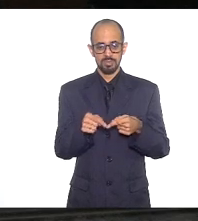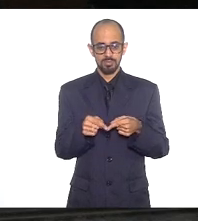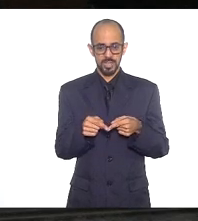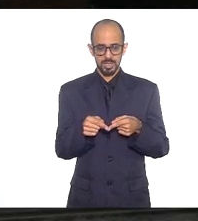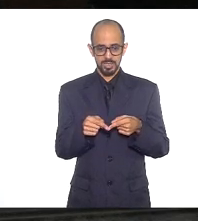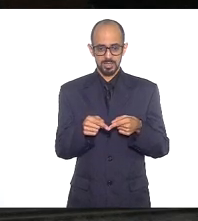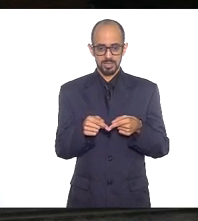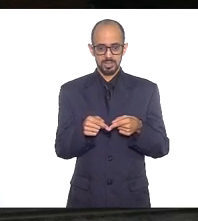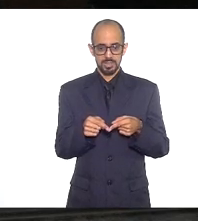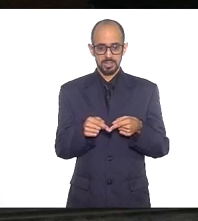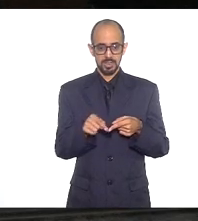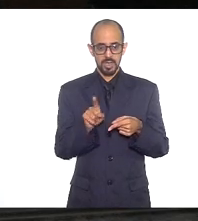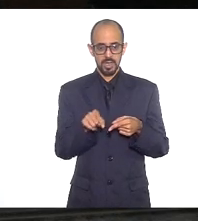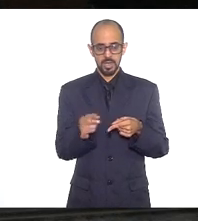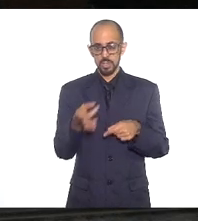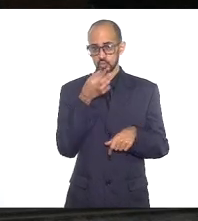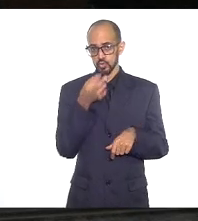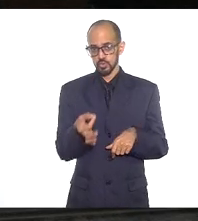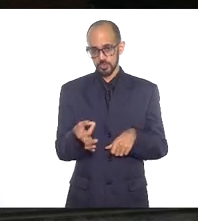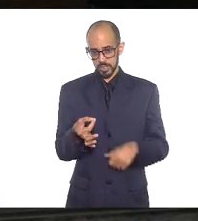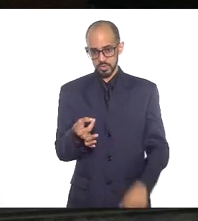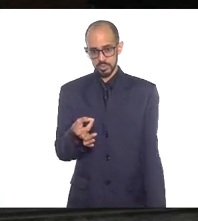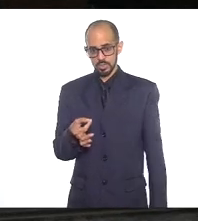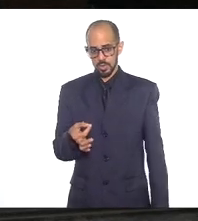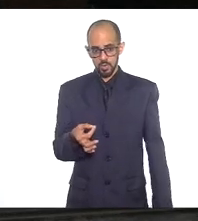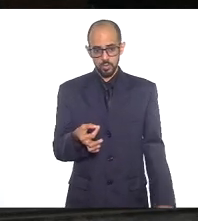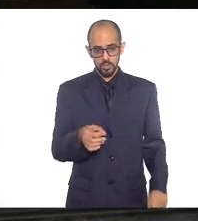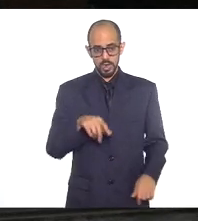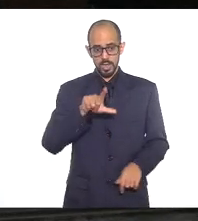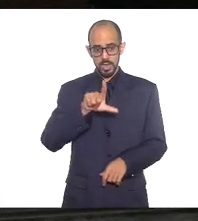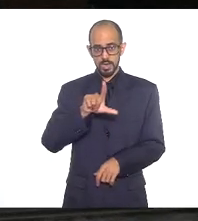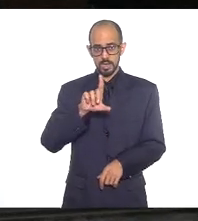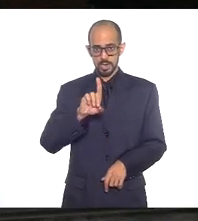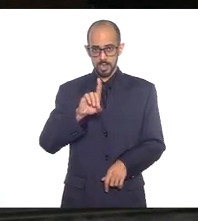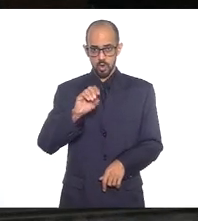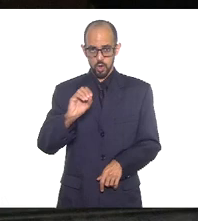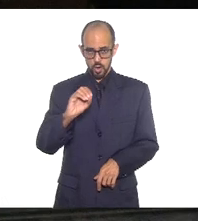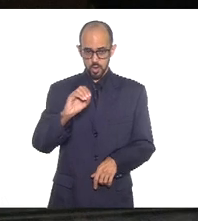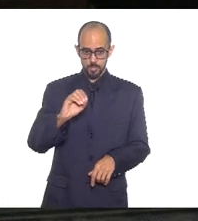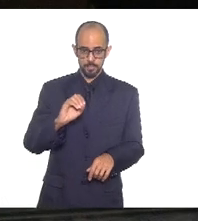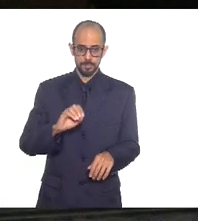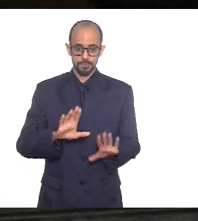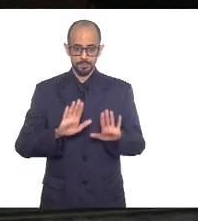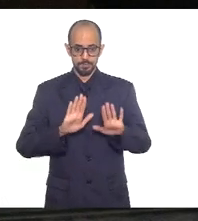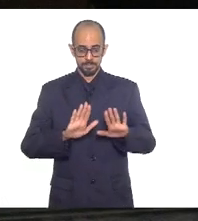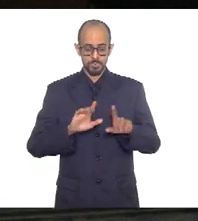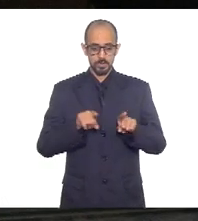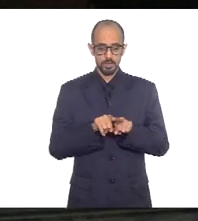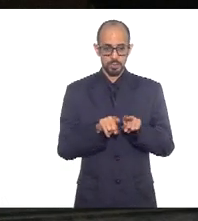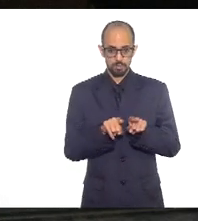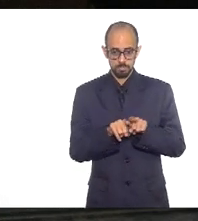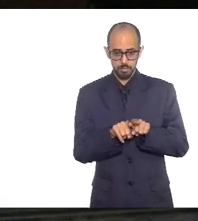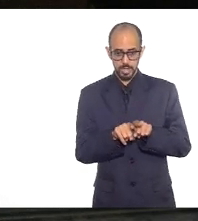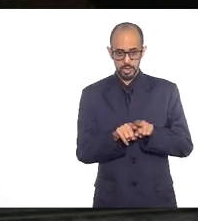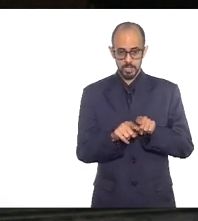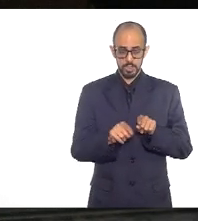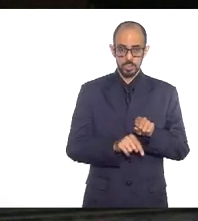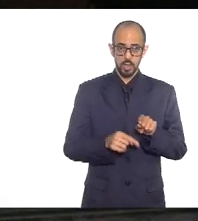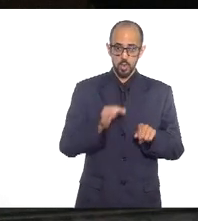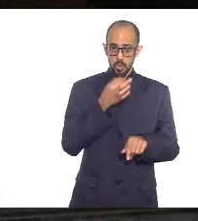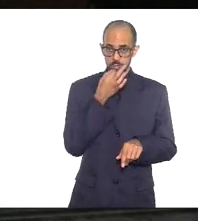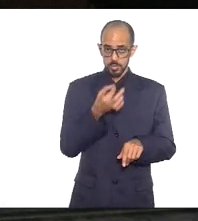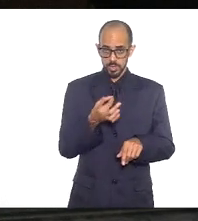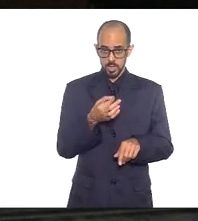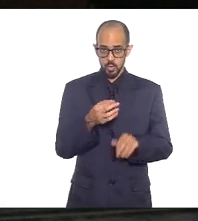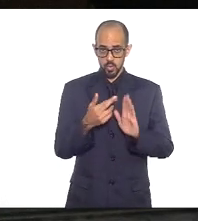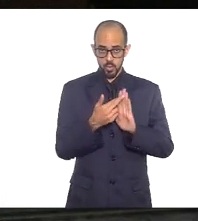na justificação da LDO. E no parecer do relator,